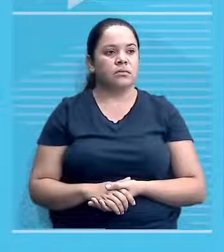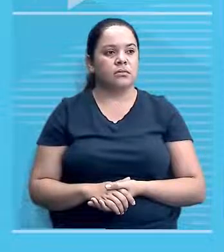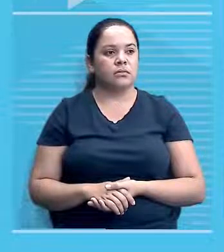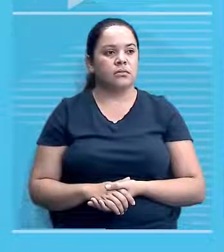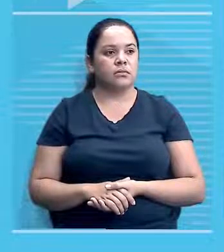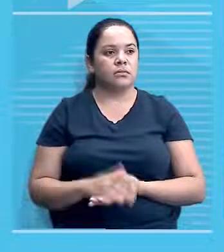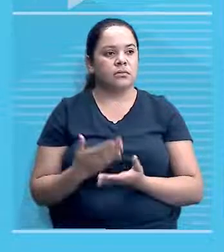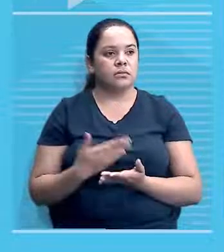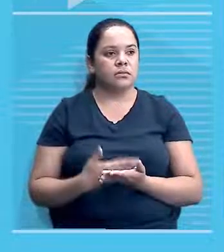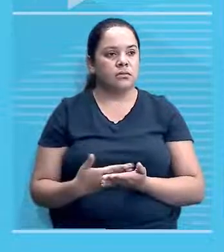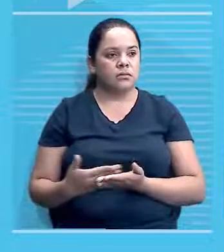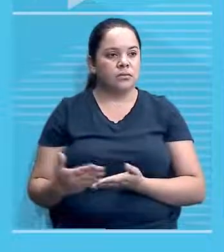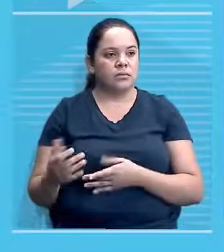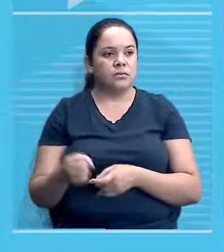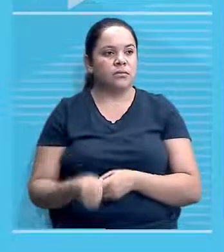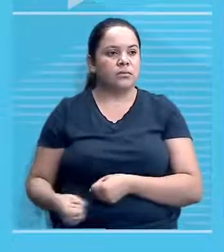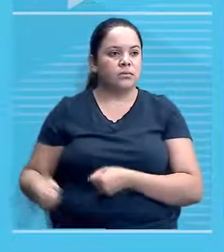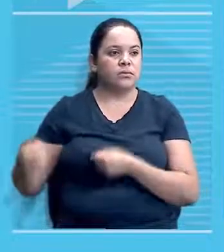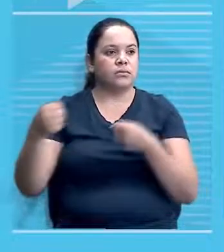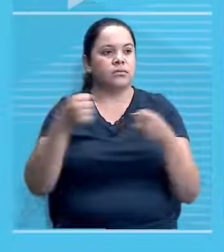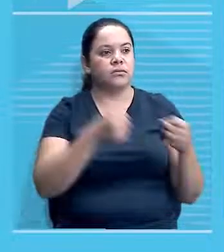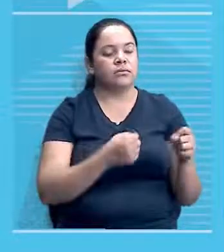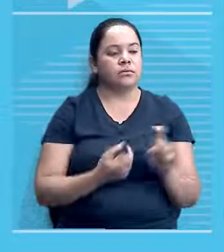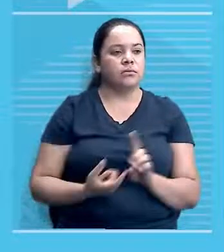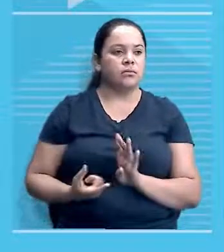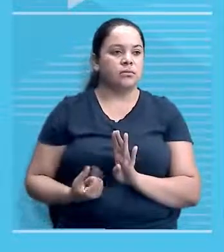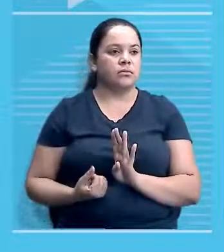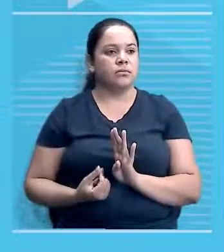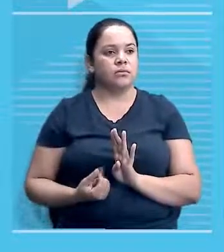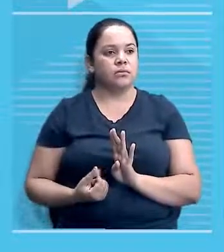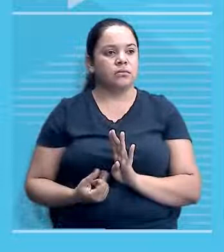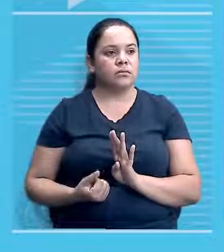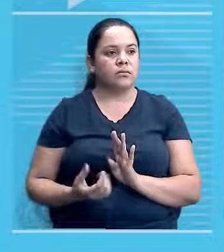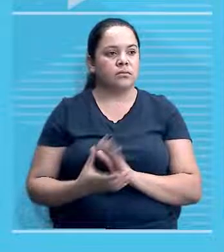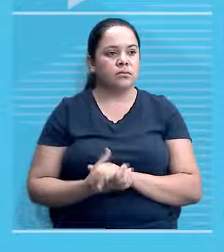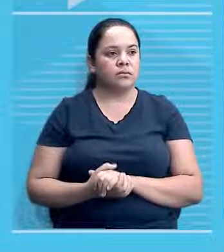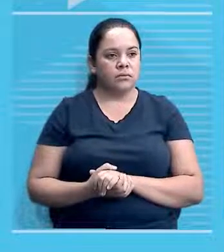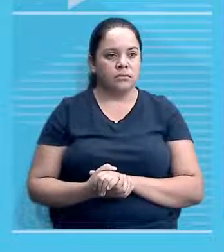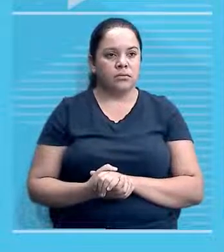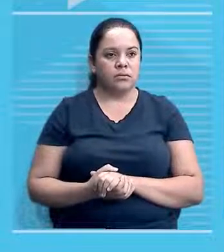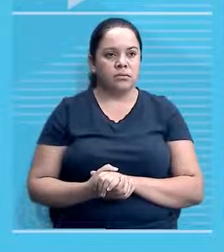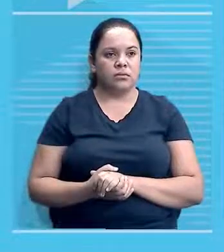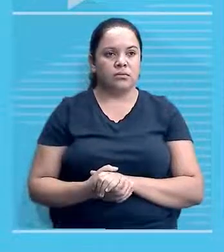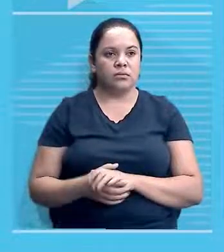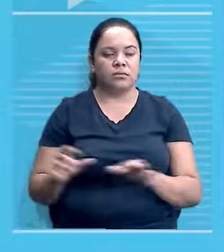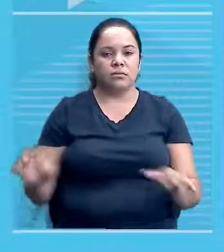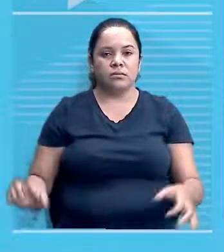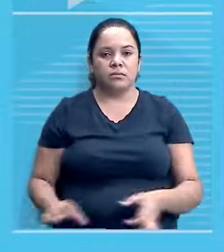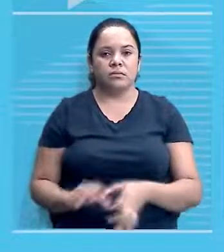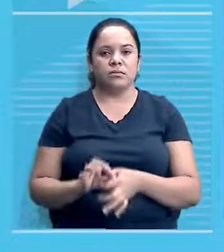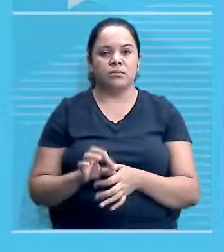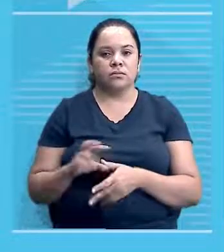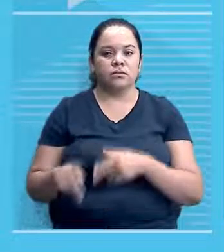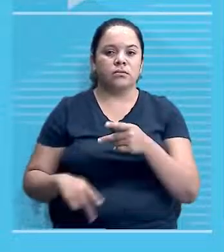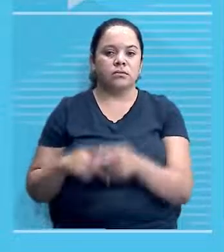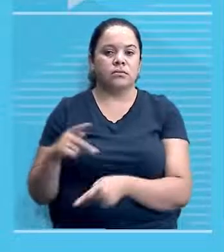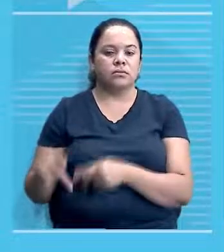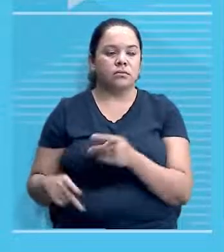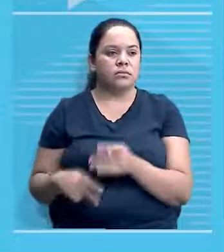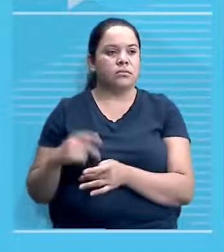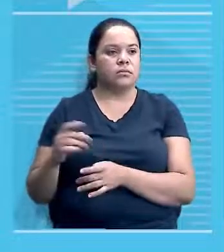poder a burguesia junto com o povo derruba a Bastilha